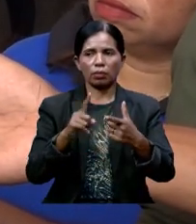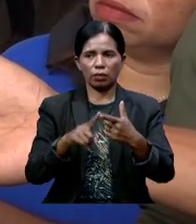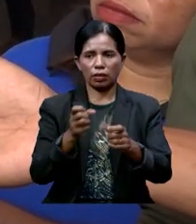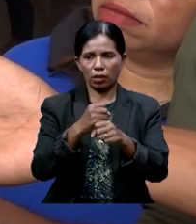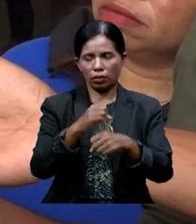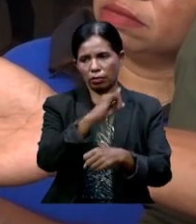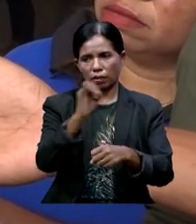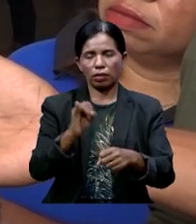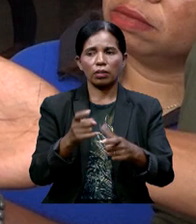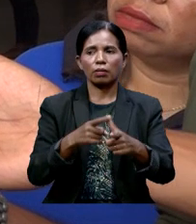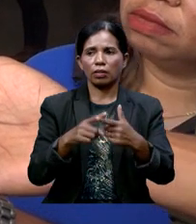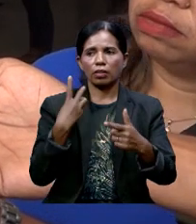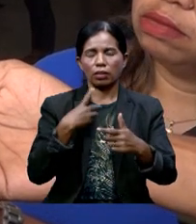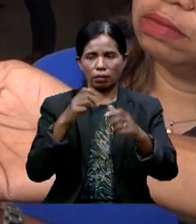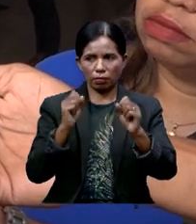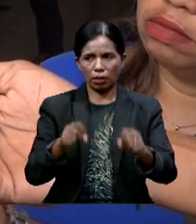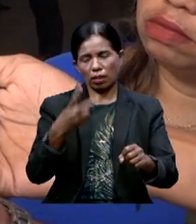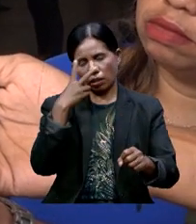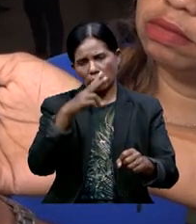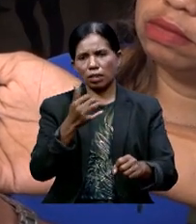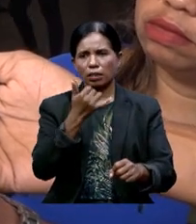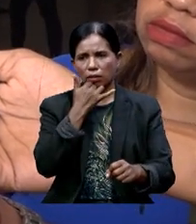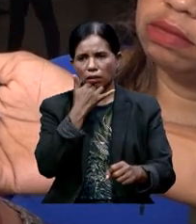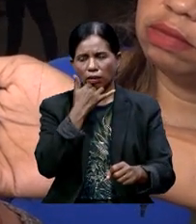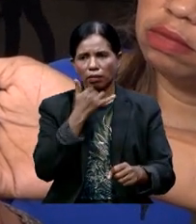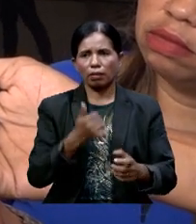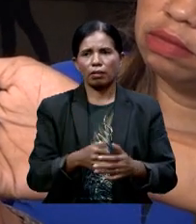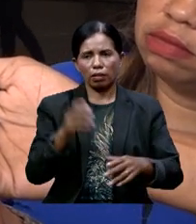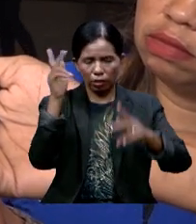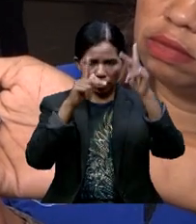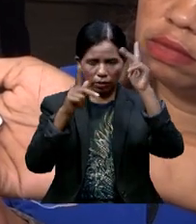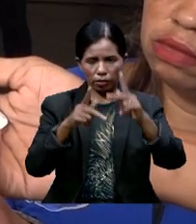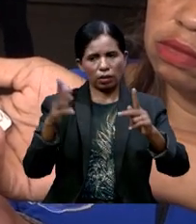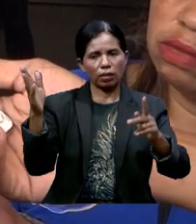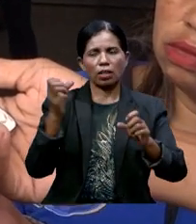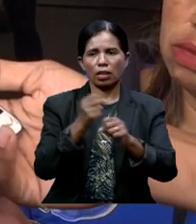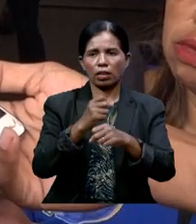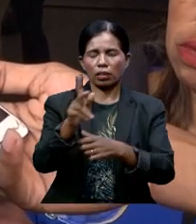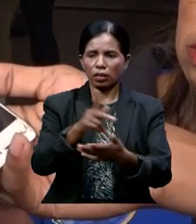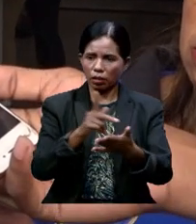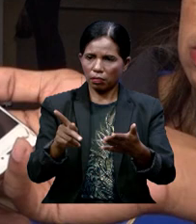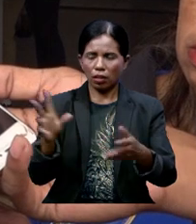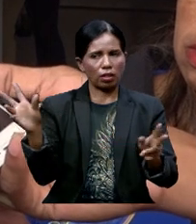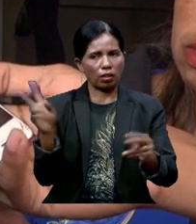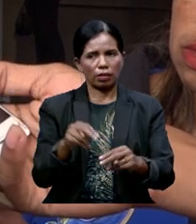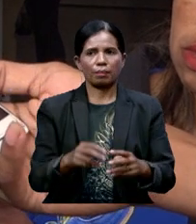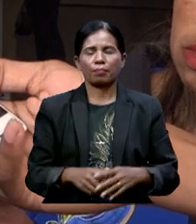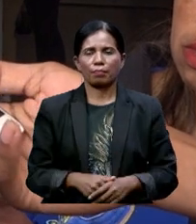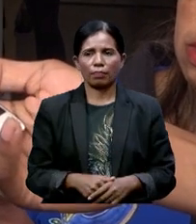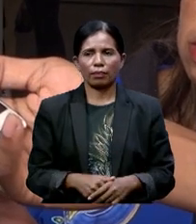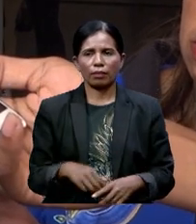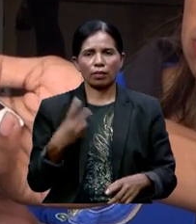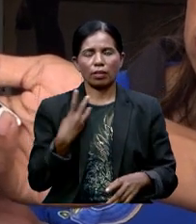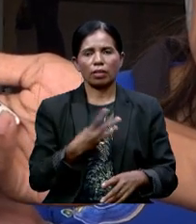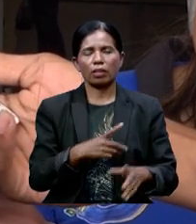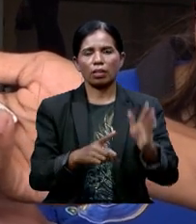ite bele hare iha lakuna iha deni caso ne acontece crime do niga laega. Ne ansa parte da aplica